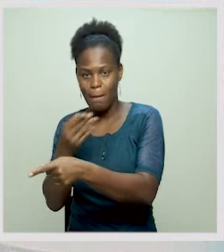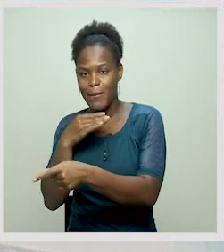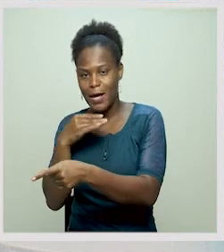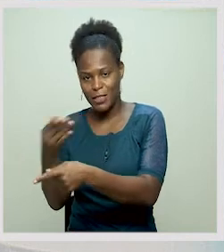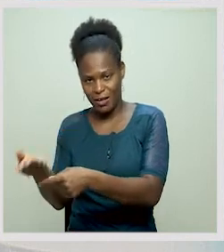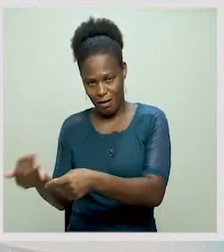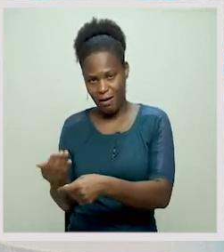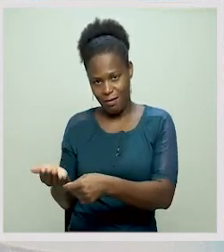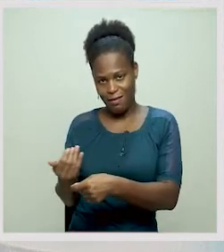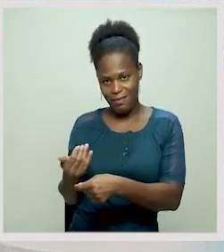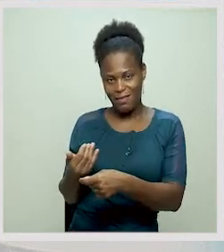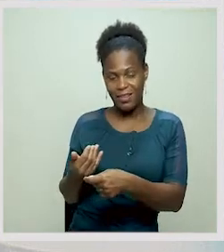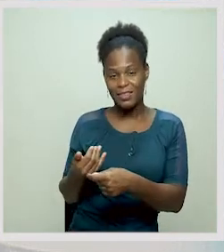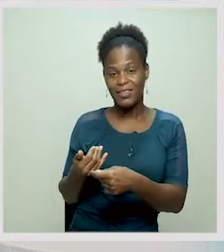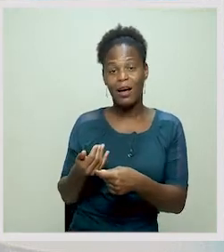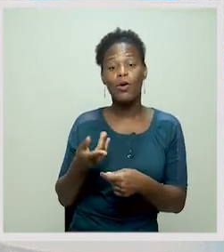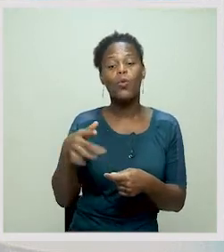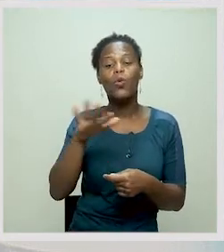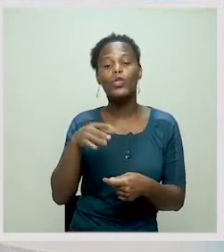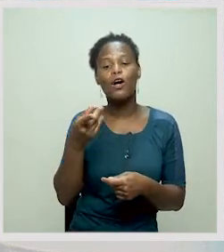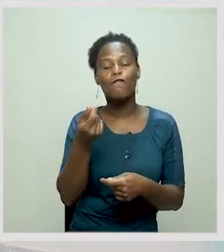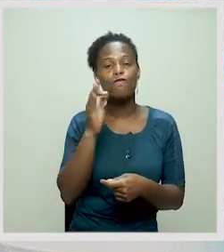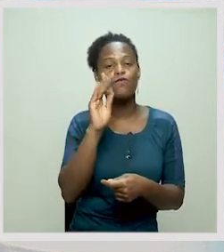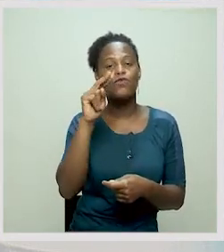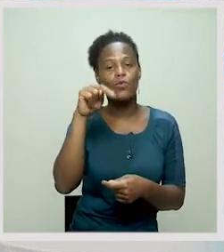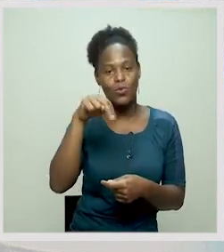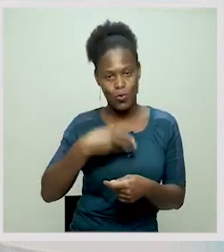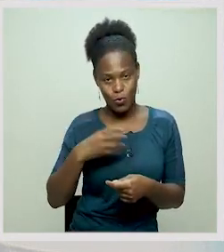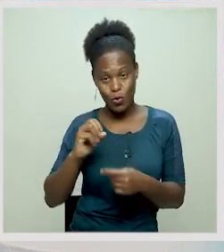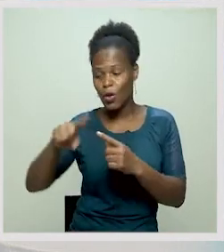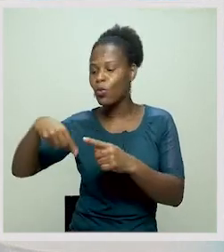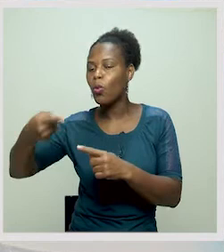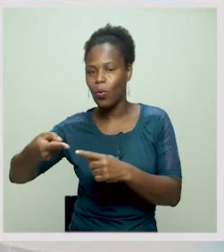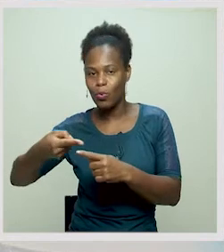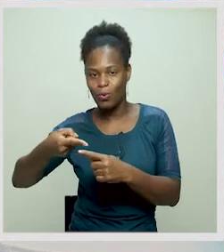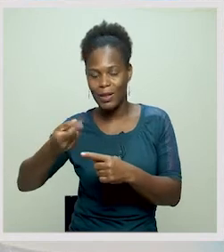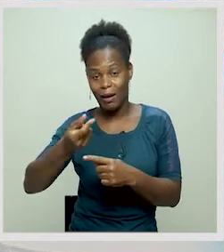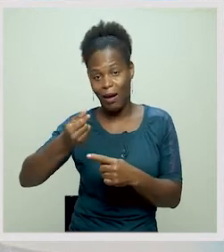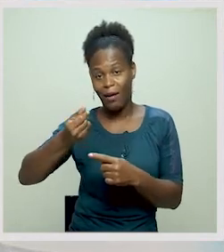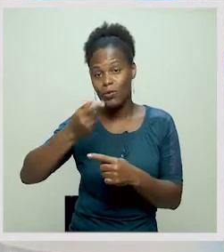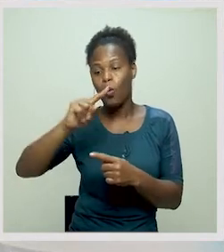a utilizar fundos alheios ou capital alheio.